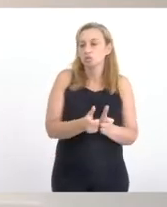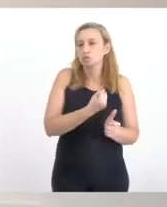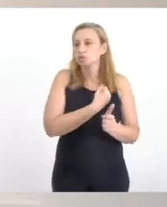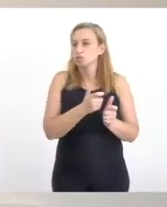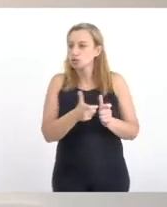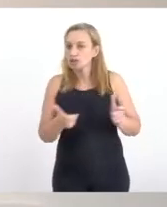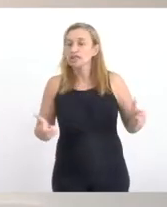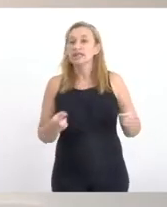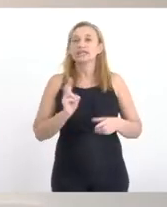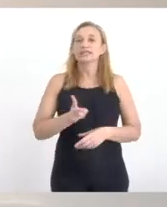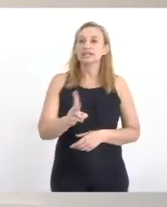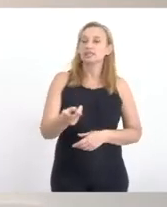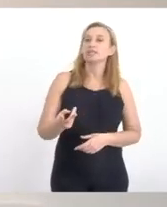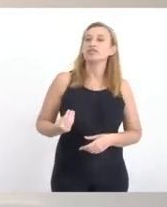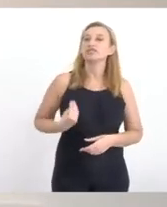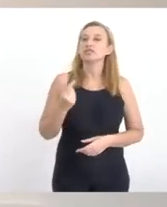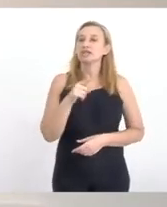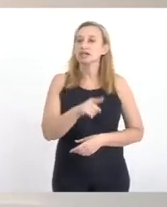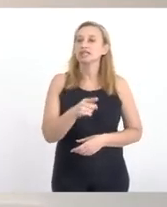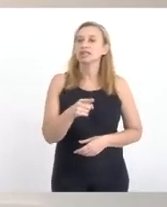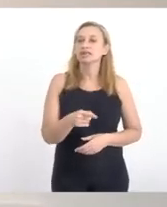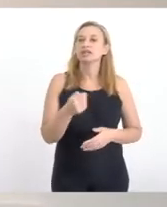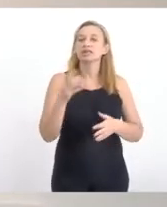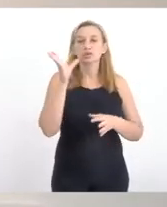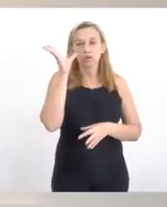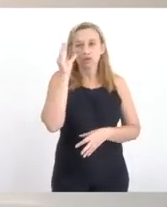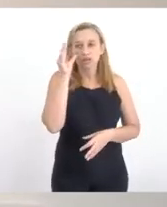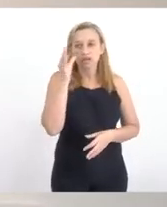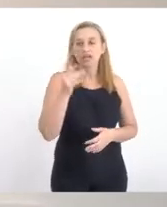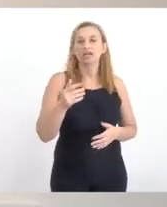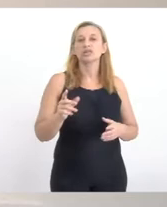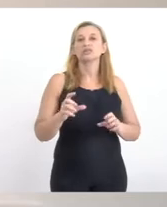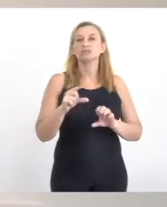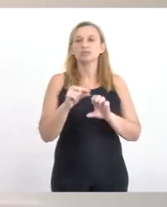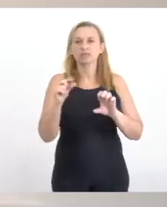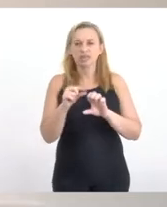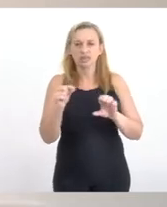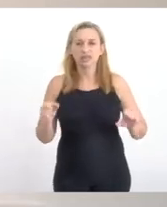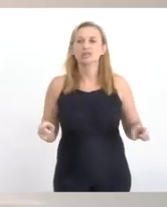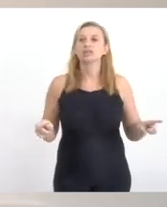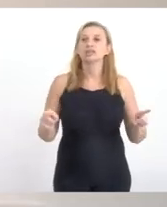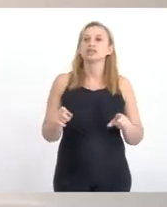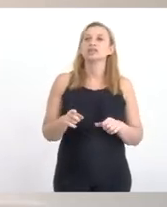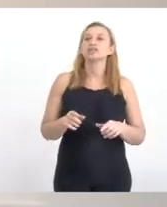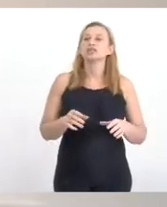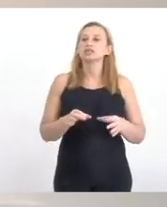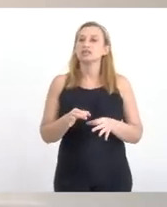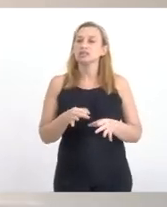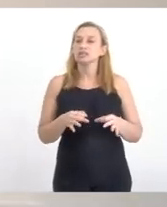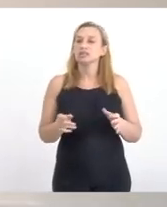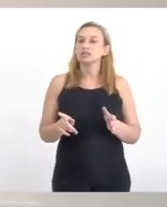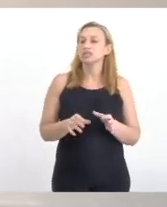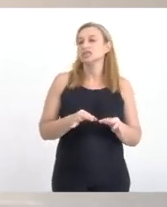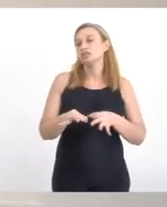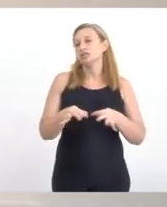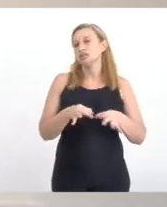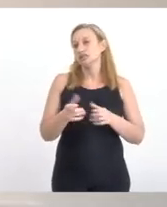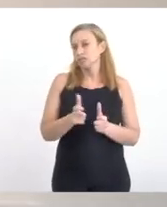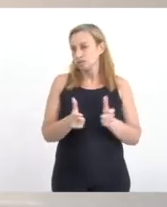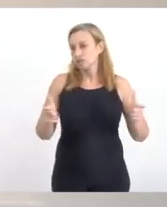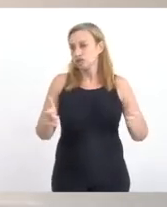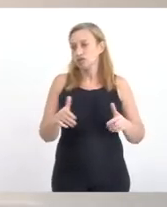maioria que sempre esteve aí acerca dos interesses né do empresariado e dos grandes projetos envolvimento